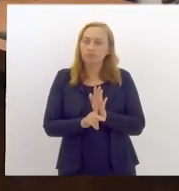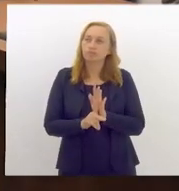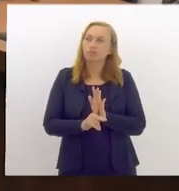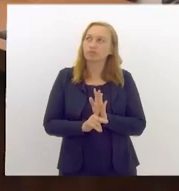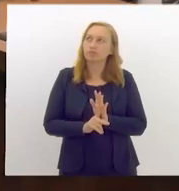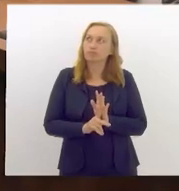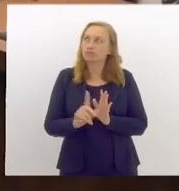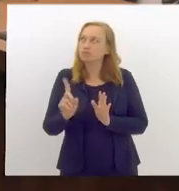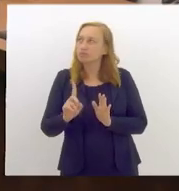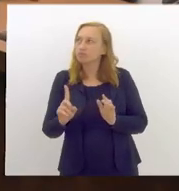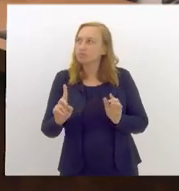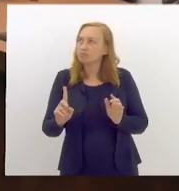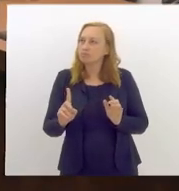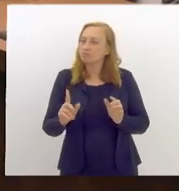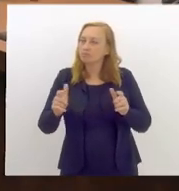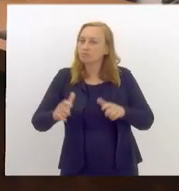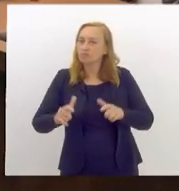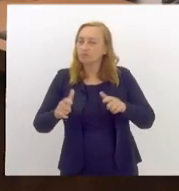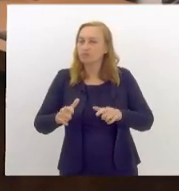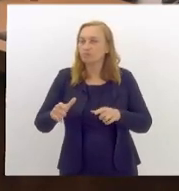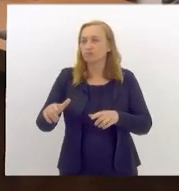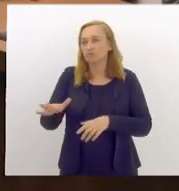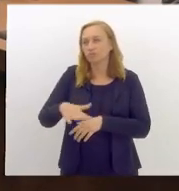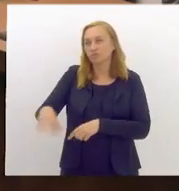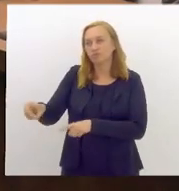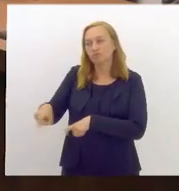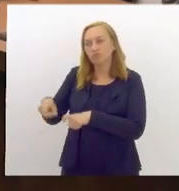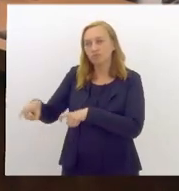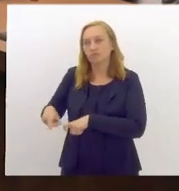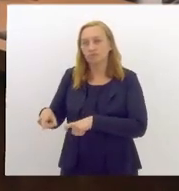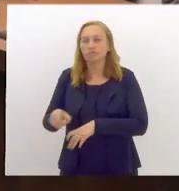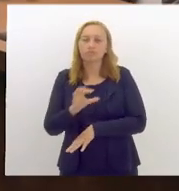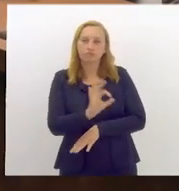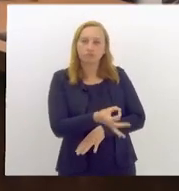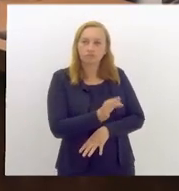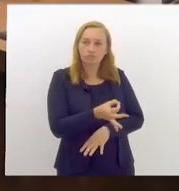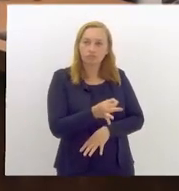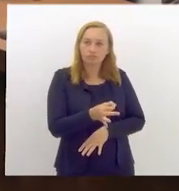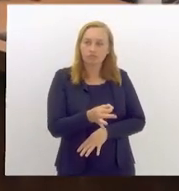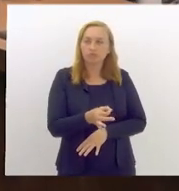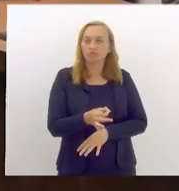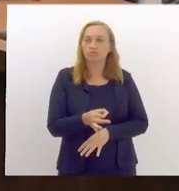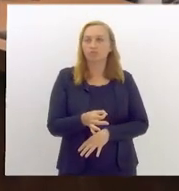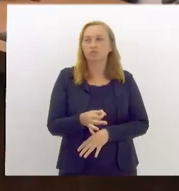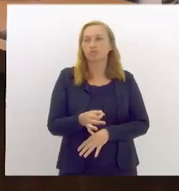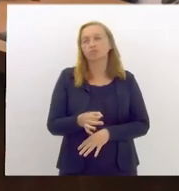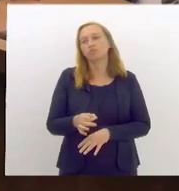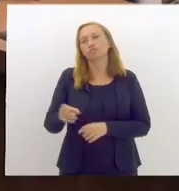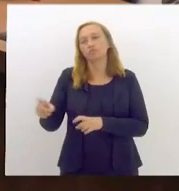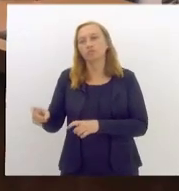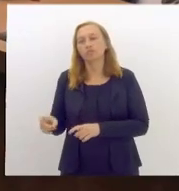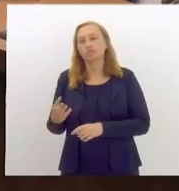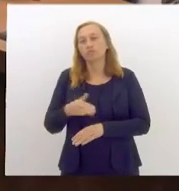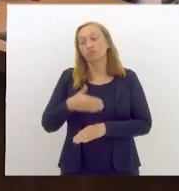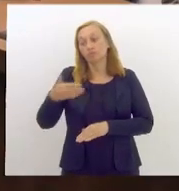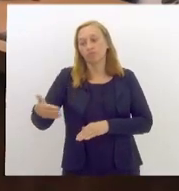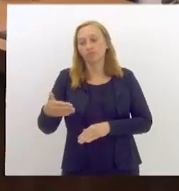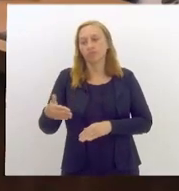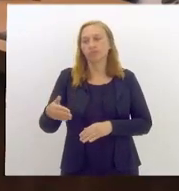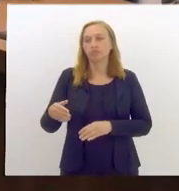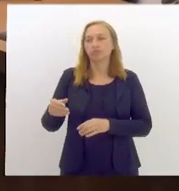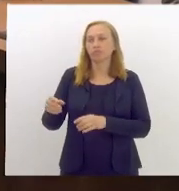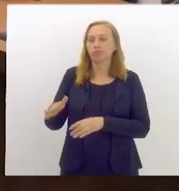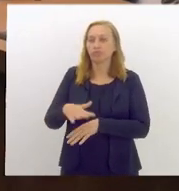não estiverem localizados em zona rural que obviamente com essavicultura tem zona rural é uma coisa agora quando ela tá fora da zona